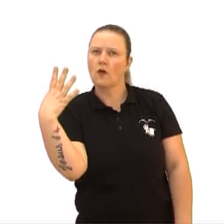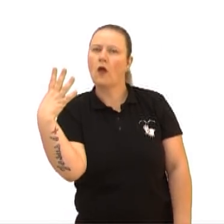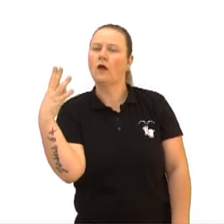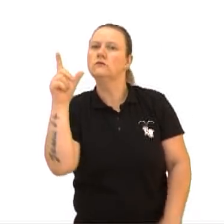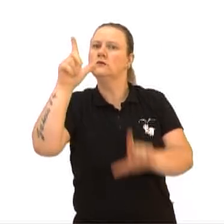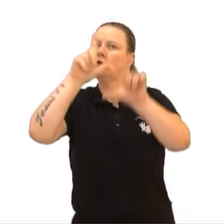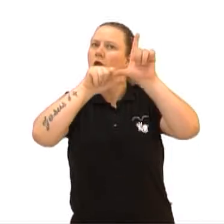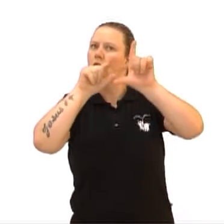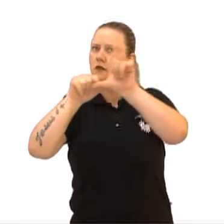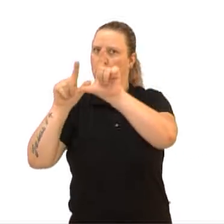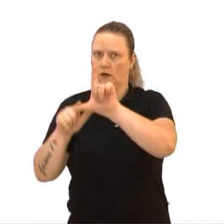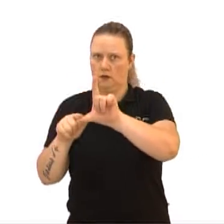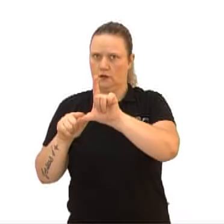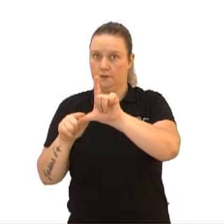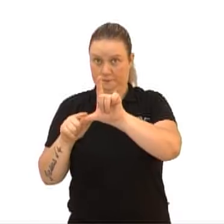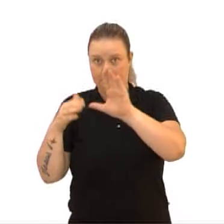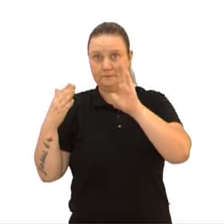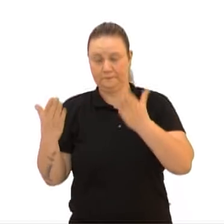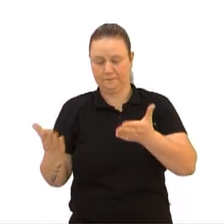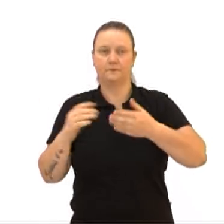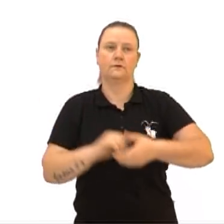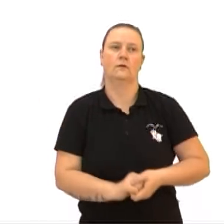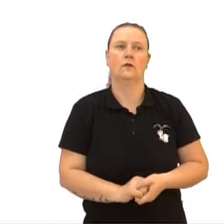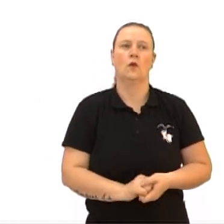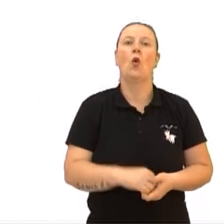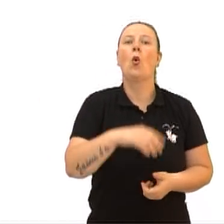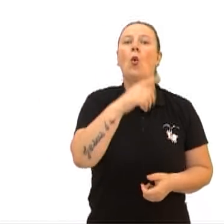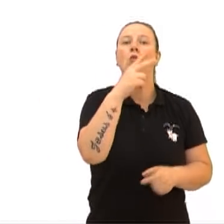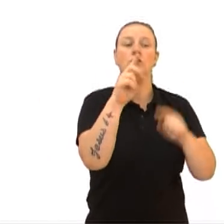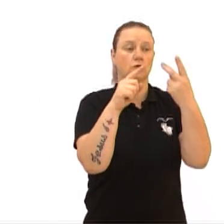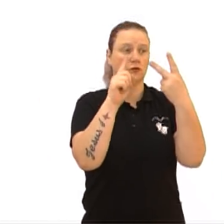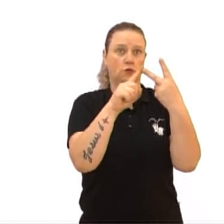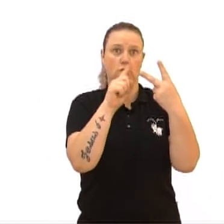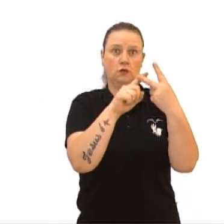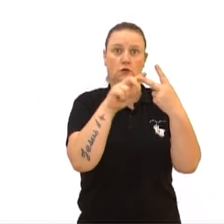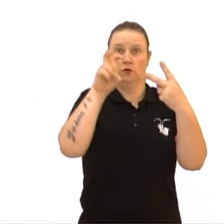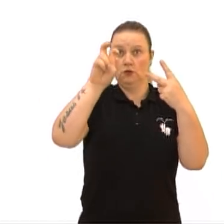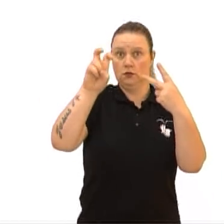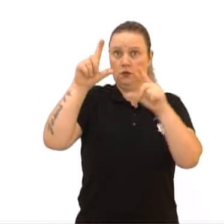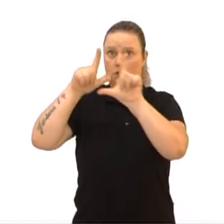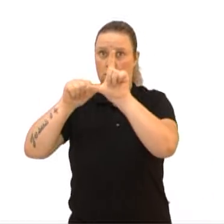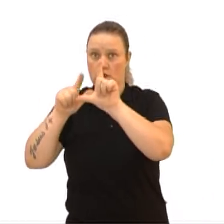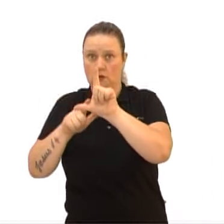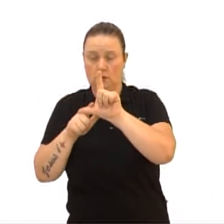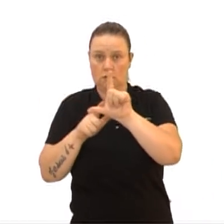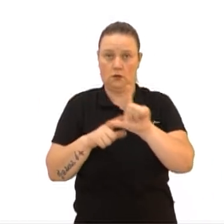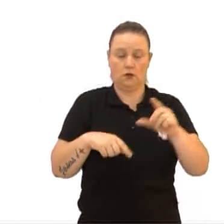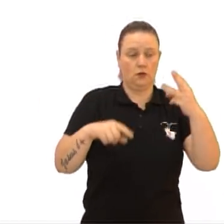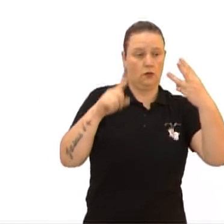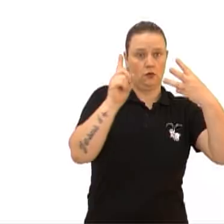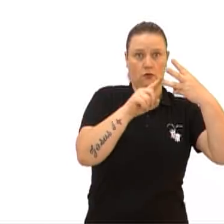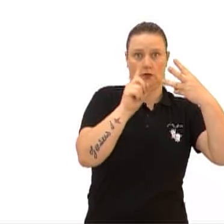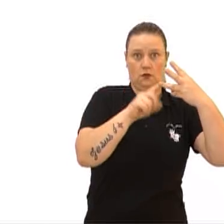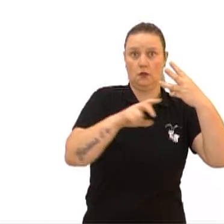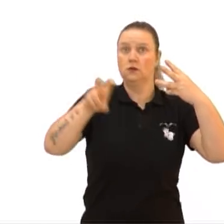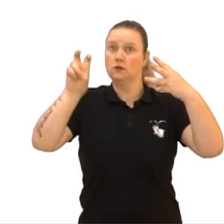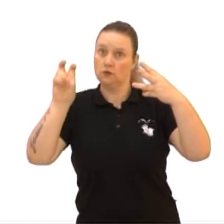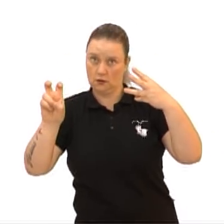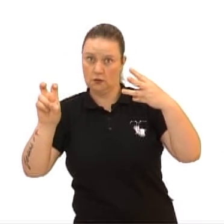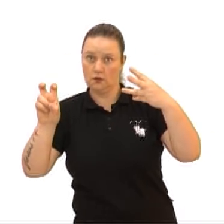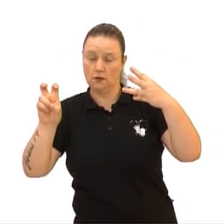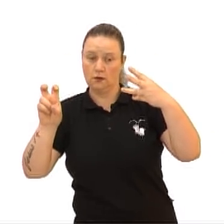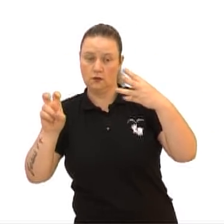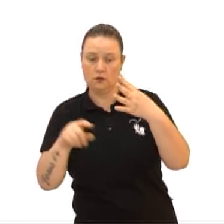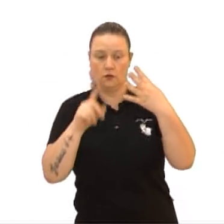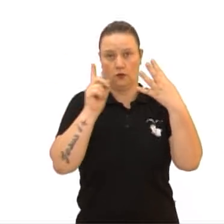3, 4. Né? Então, tem 4 letras. O Jorge tem 5 letras. O Lucas tem 5 também.